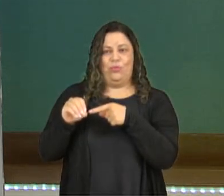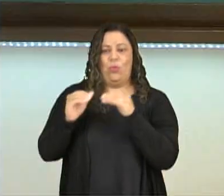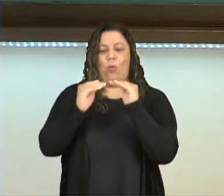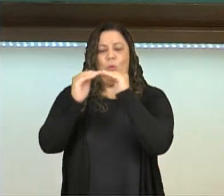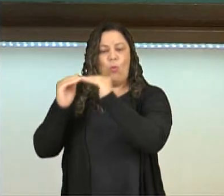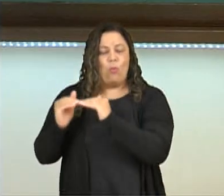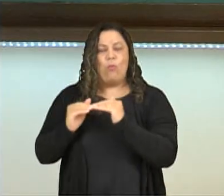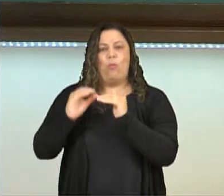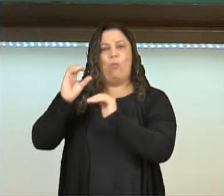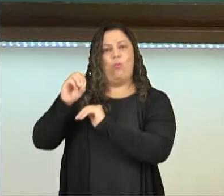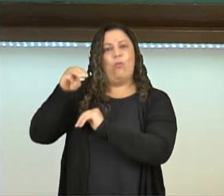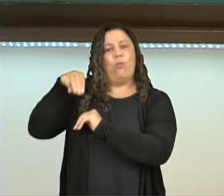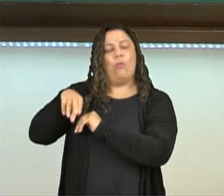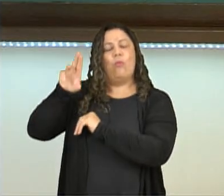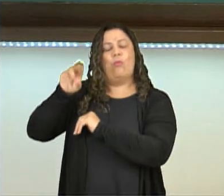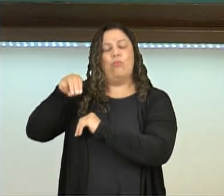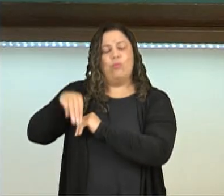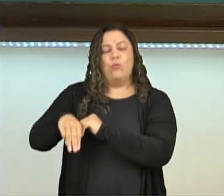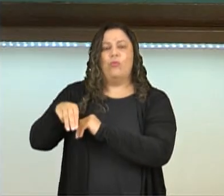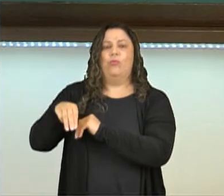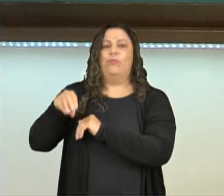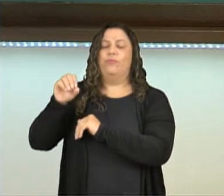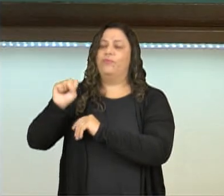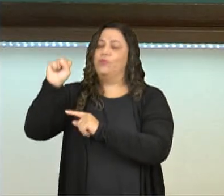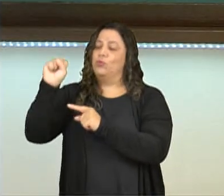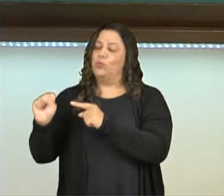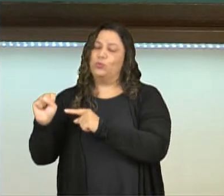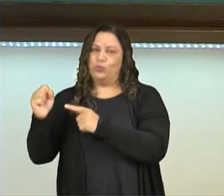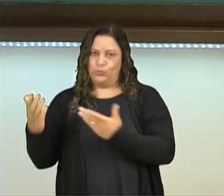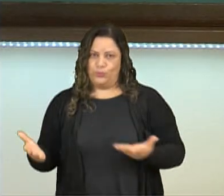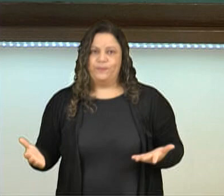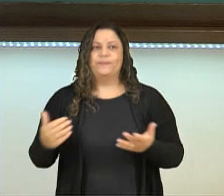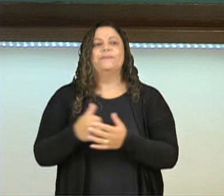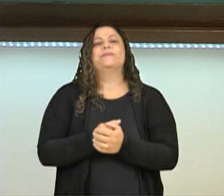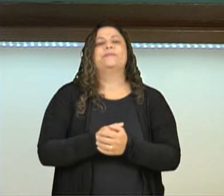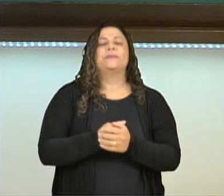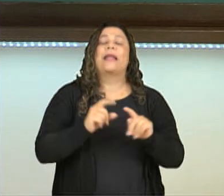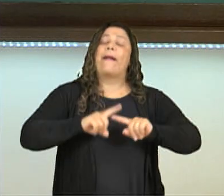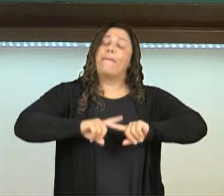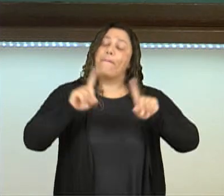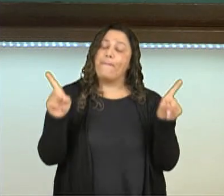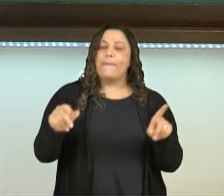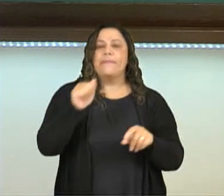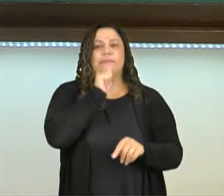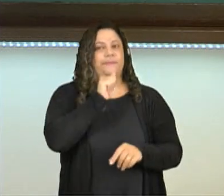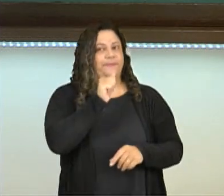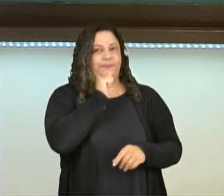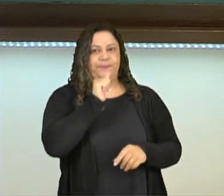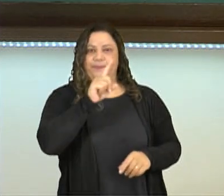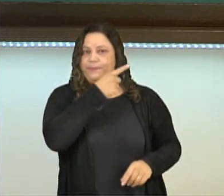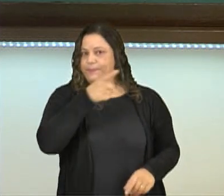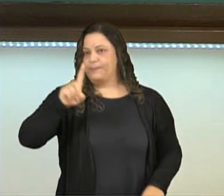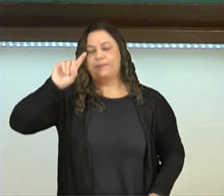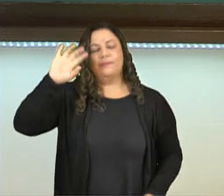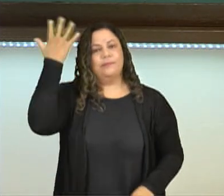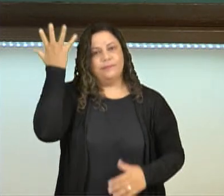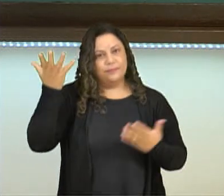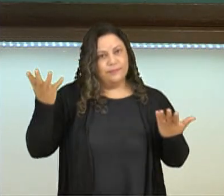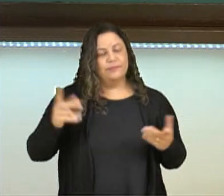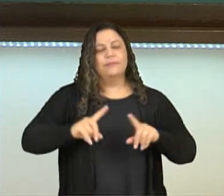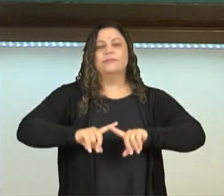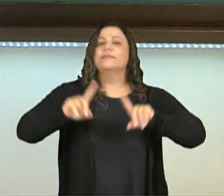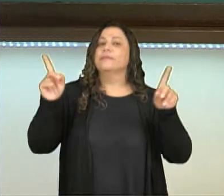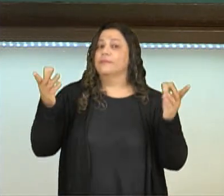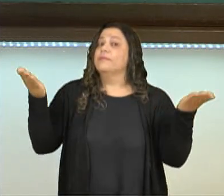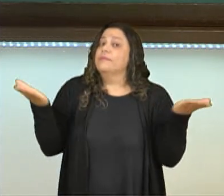o nome já sugere esta possibilidade futura. Infelizmente isso não aconteceu ainda, mas é muito provável